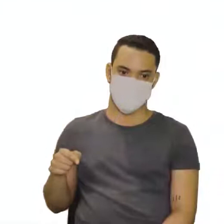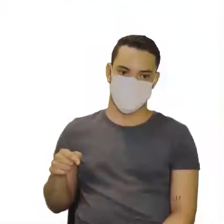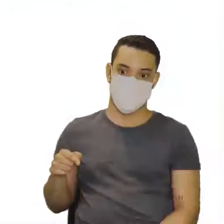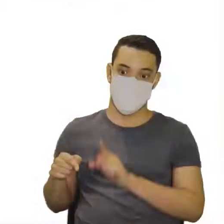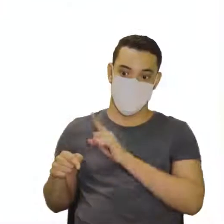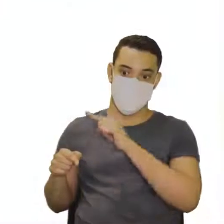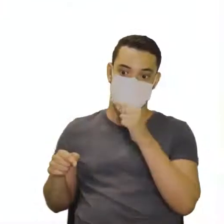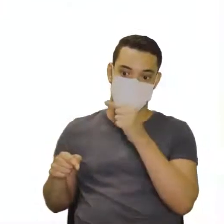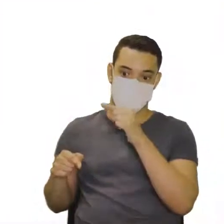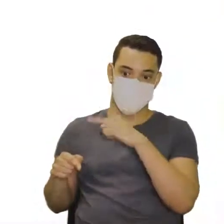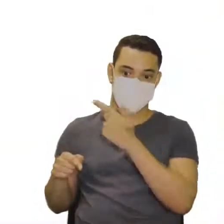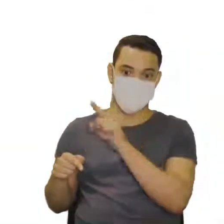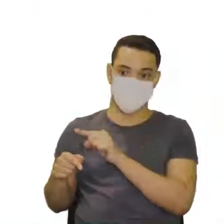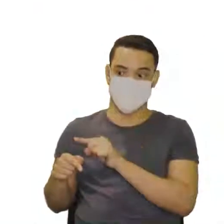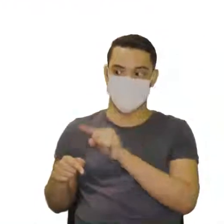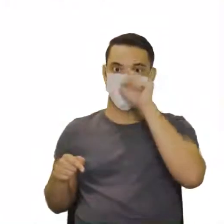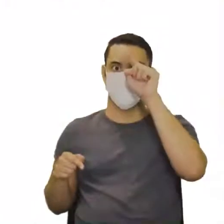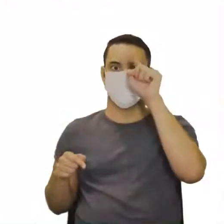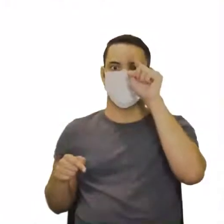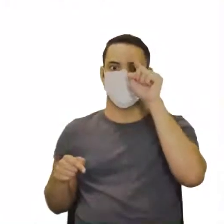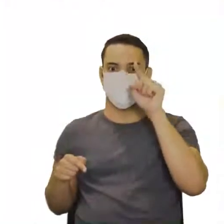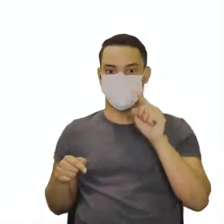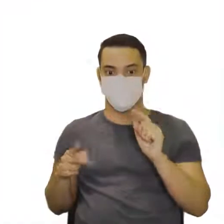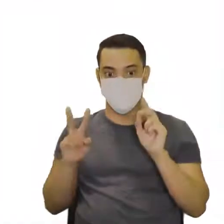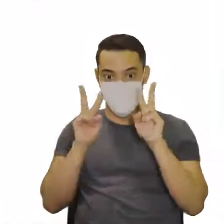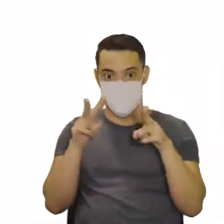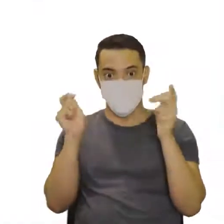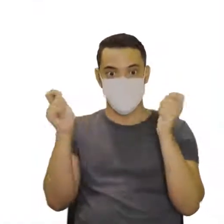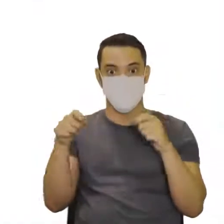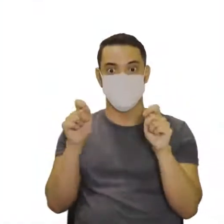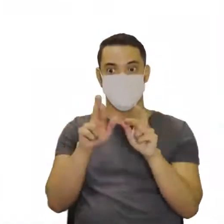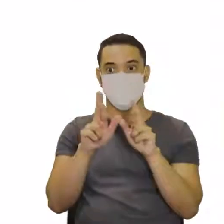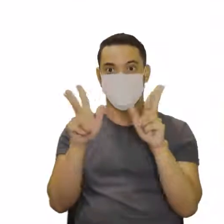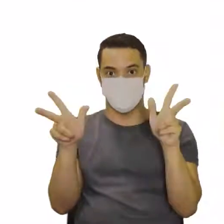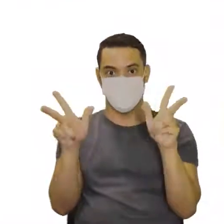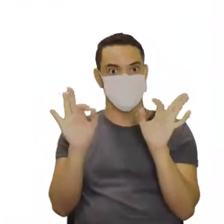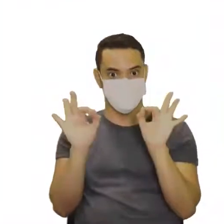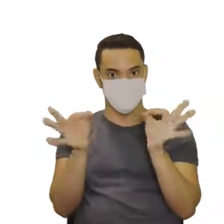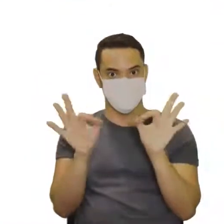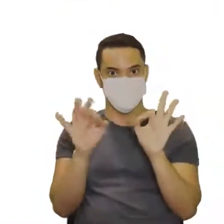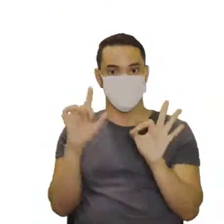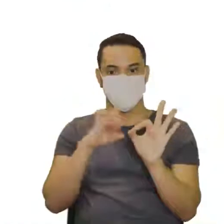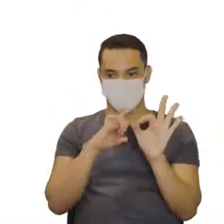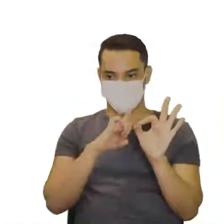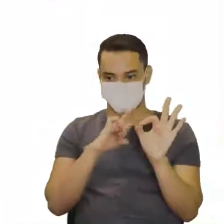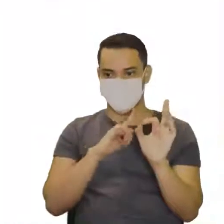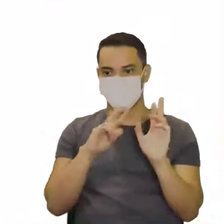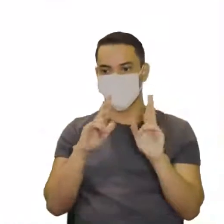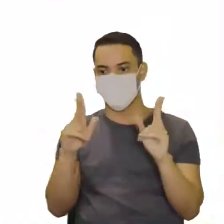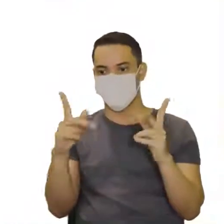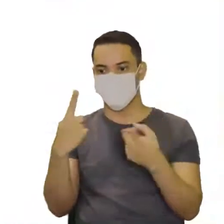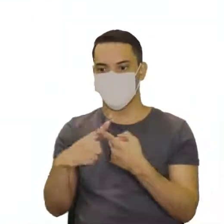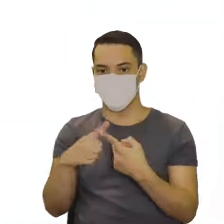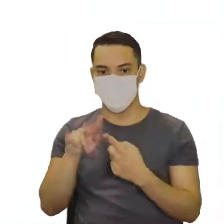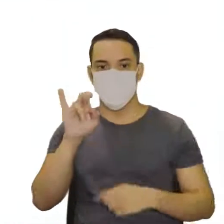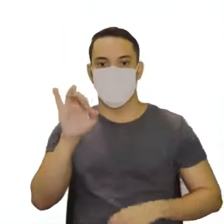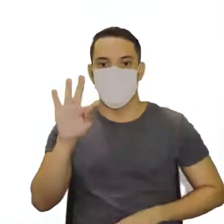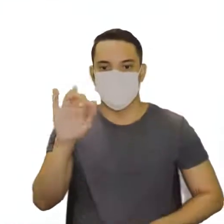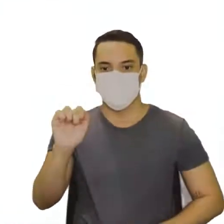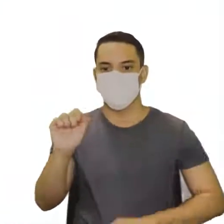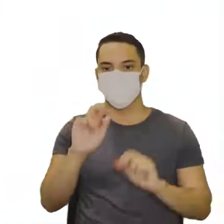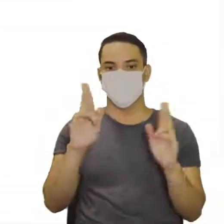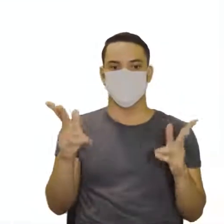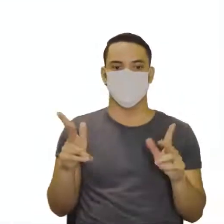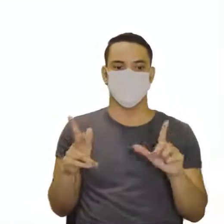essa aqui é do receptor. Então, vocês podem ver a diferença, tá, pessoal? Do gerador é uma reta decrescente inclinada